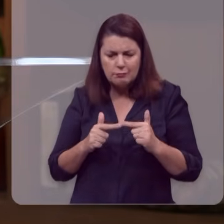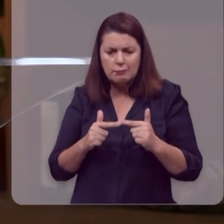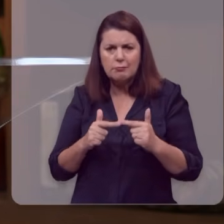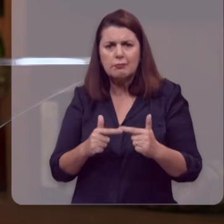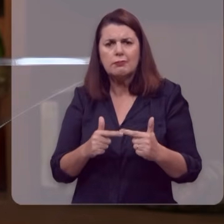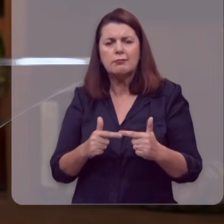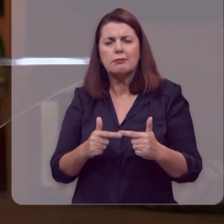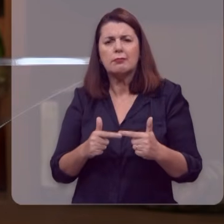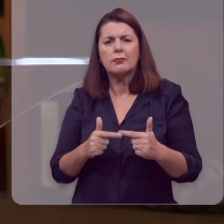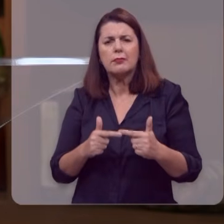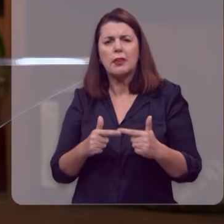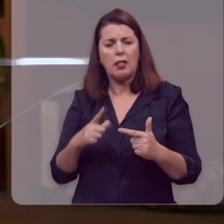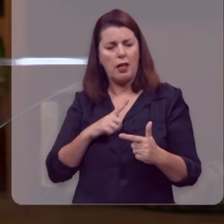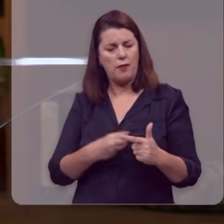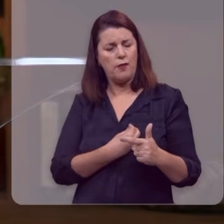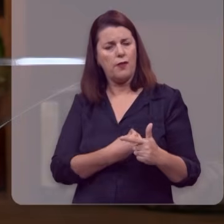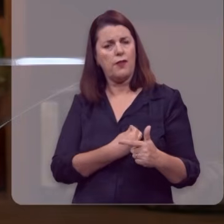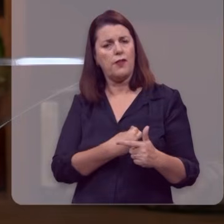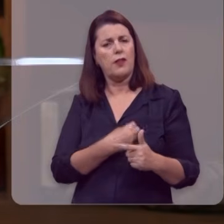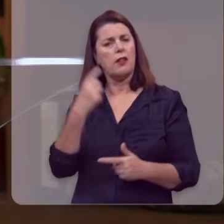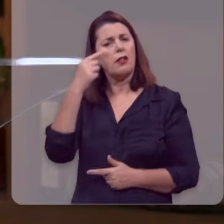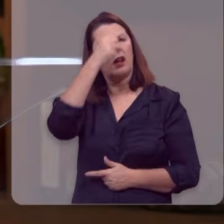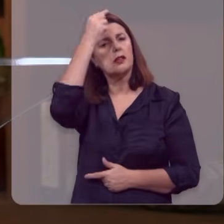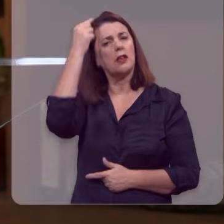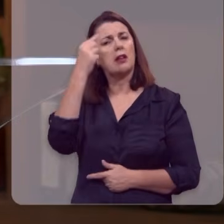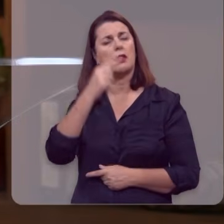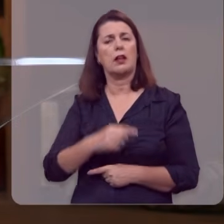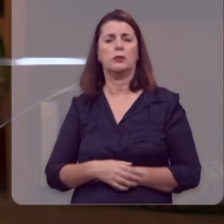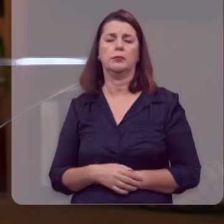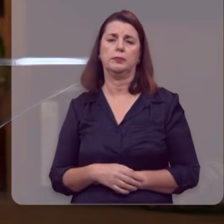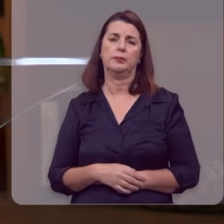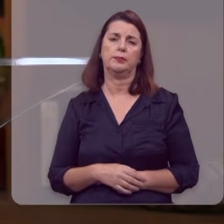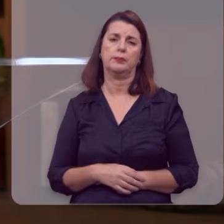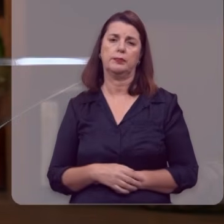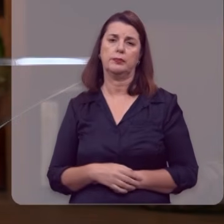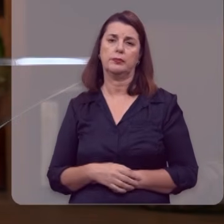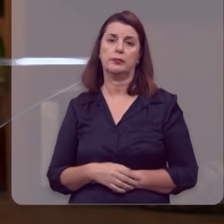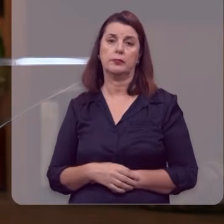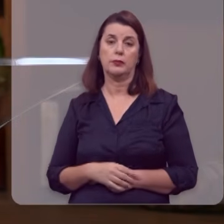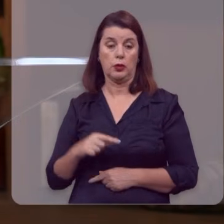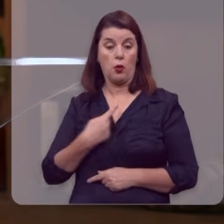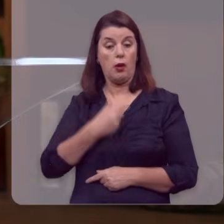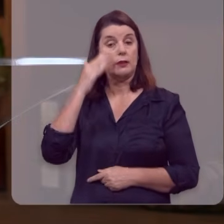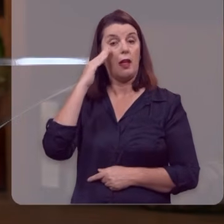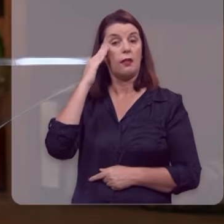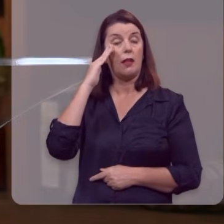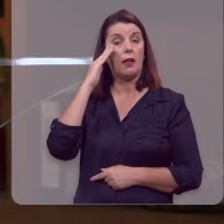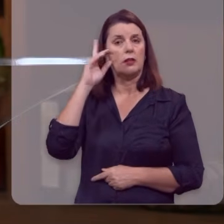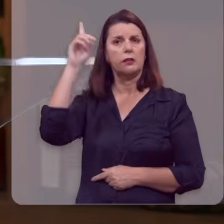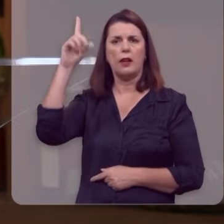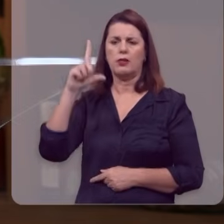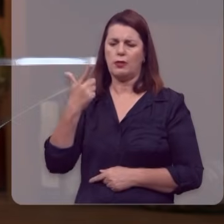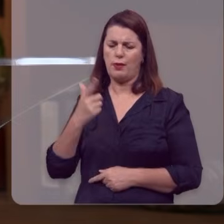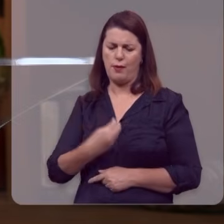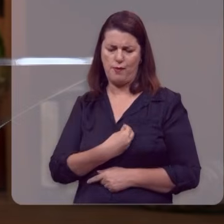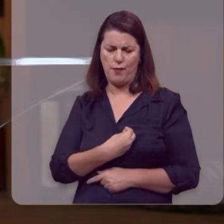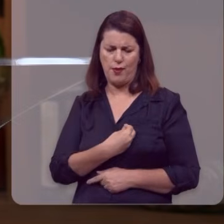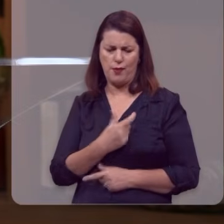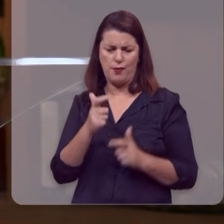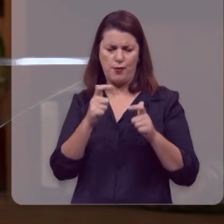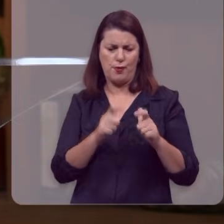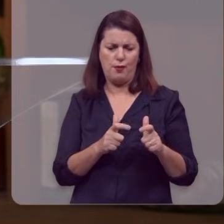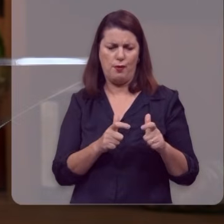nos conduz a uma vida de santificação. Por entender que Deus não habitaria